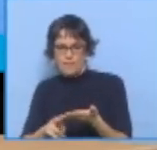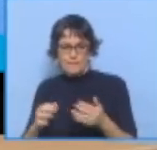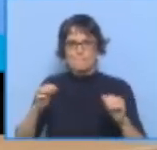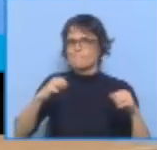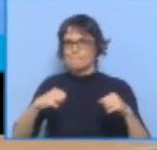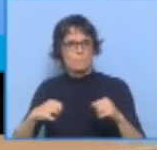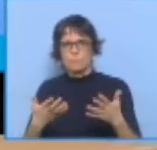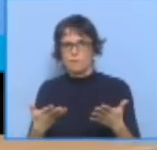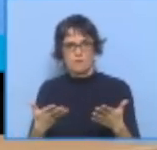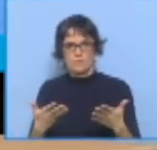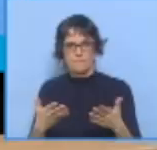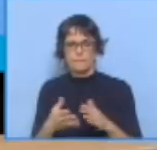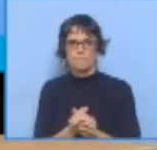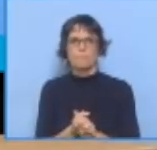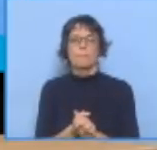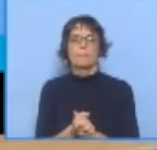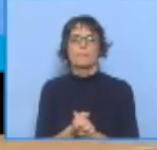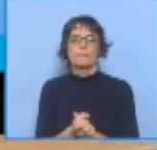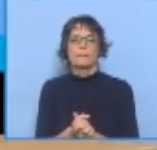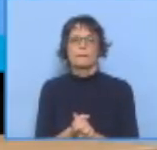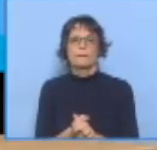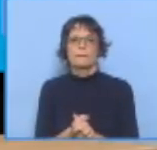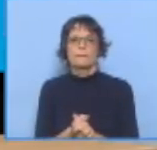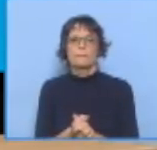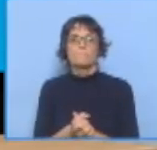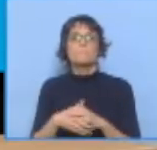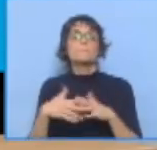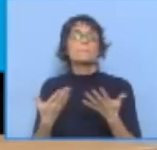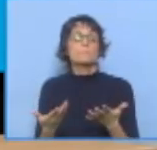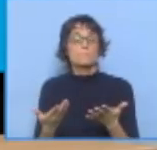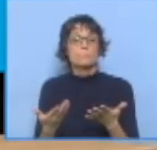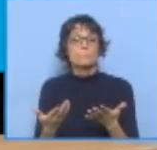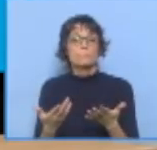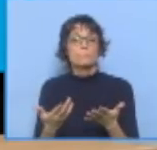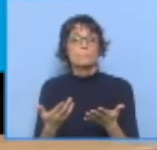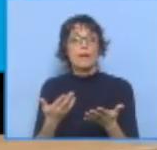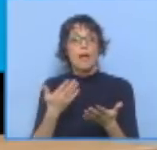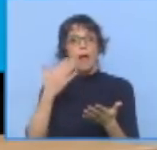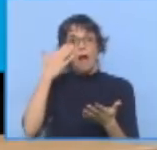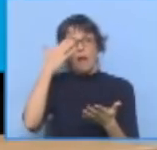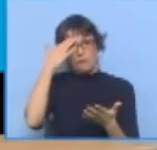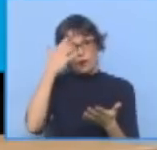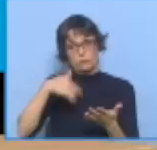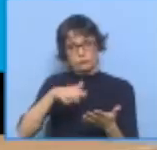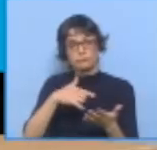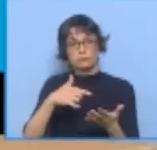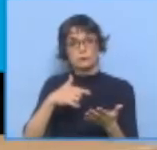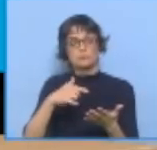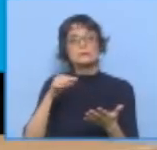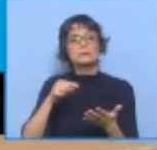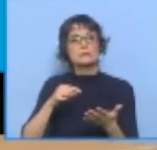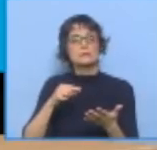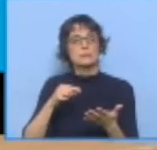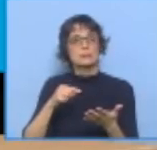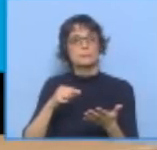de outra maneira ficaria melhor. De tal maneira que nos pareceu que seria ocasião de